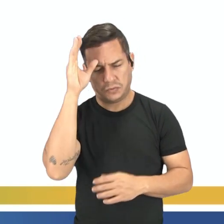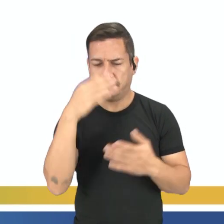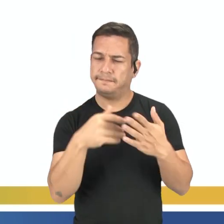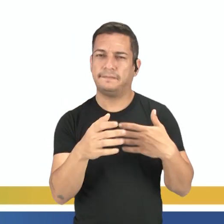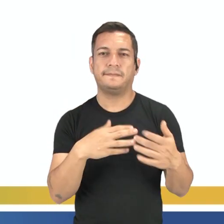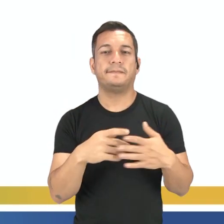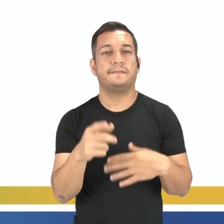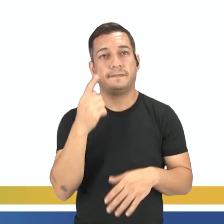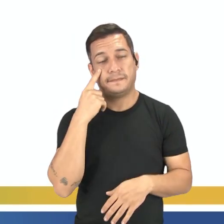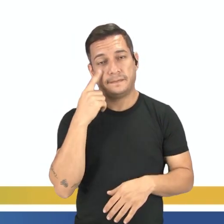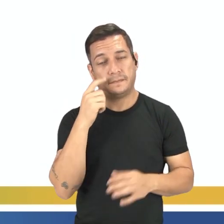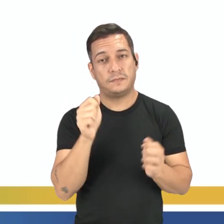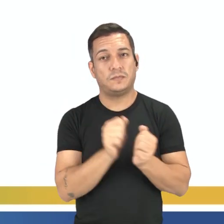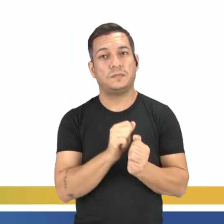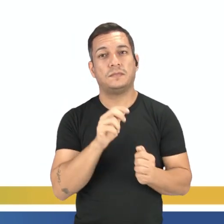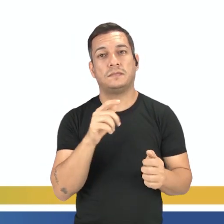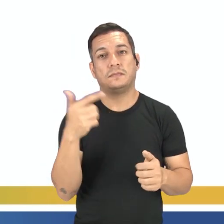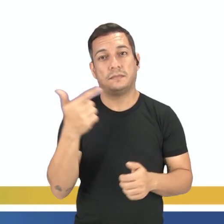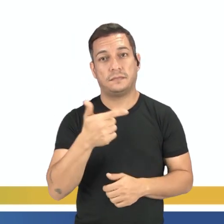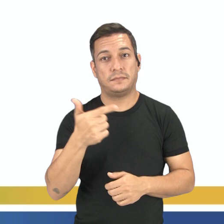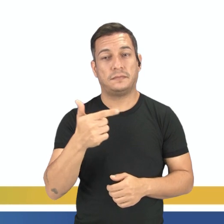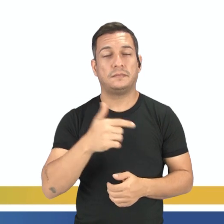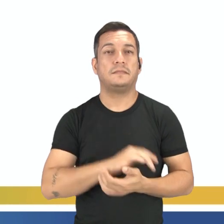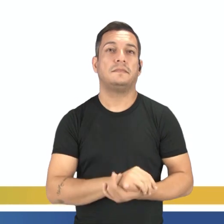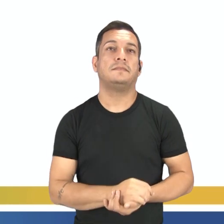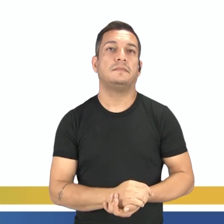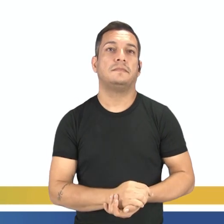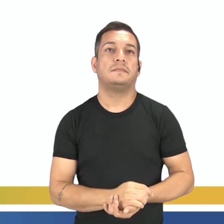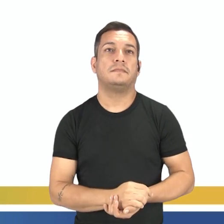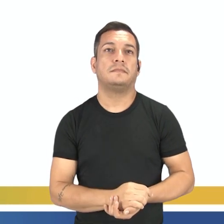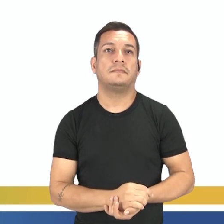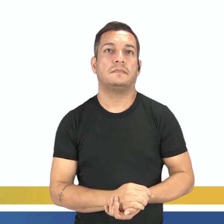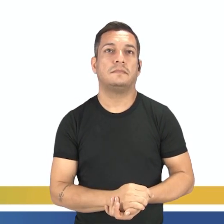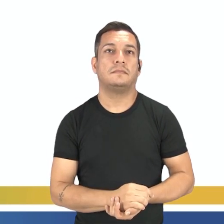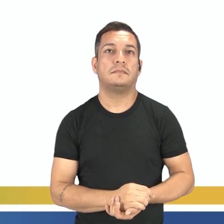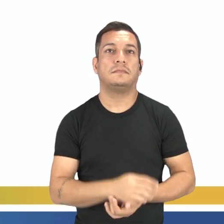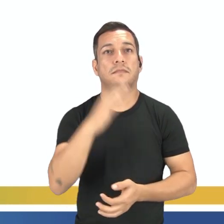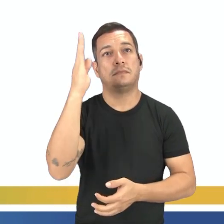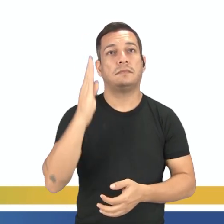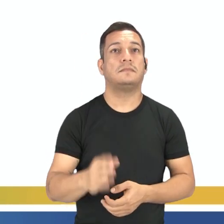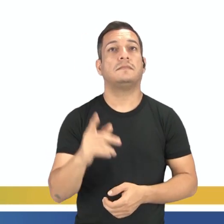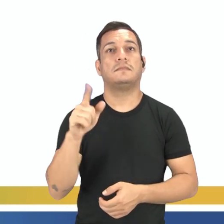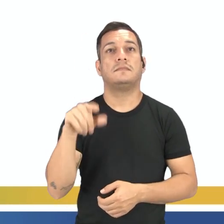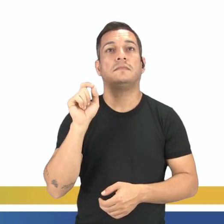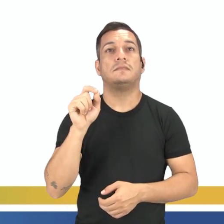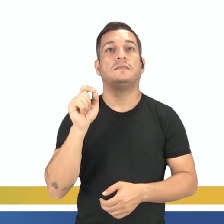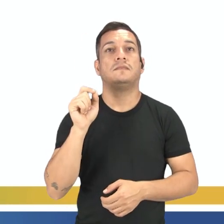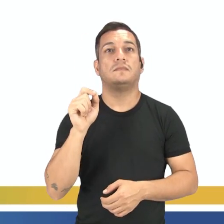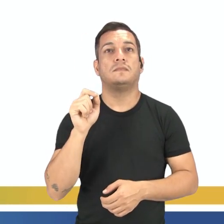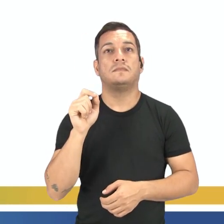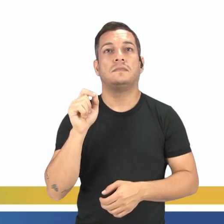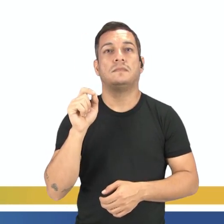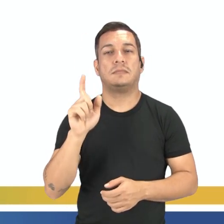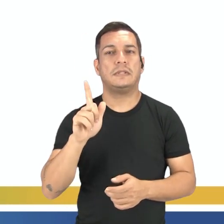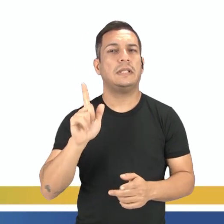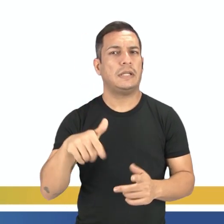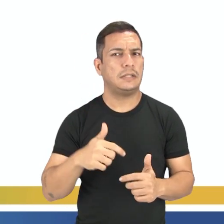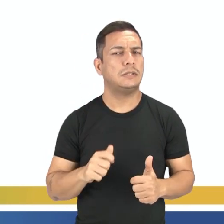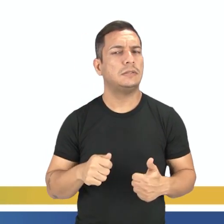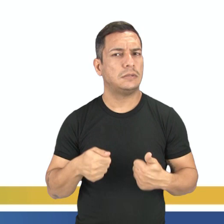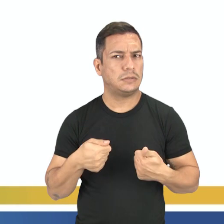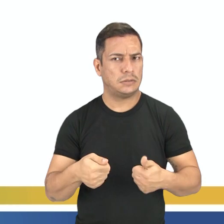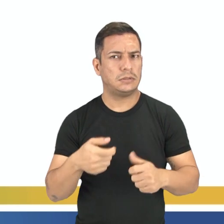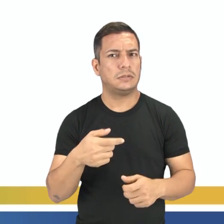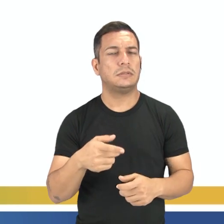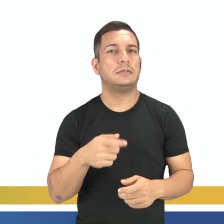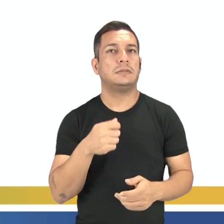for. Vamos junto nessa corrente para acertar essa segunda, ok? Vamos lá. O Brasil é um ardoroso